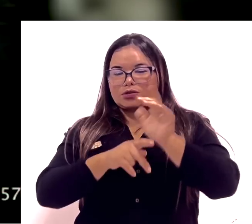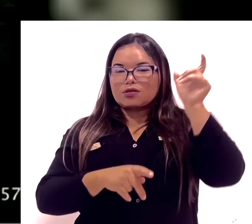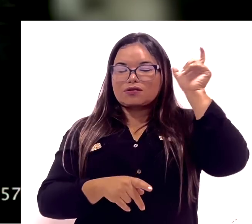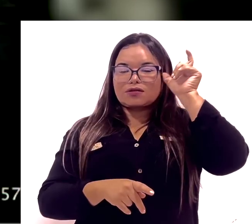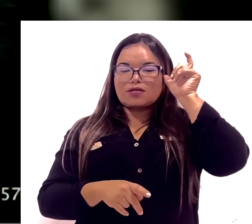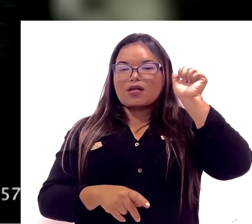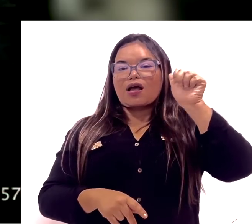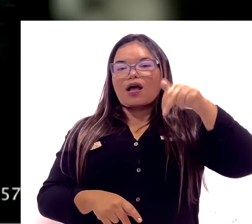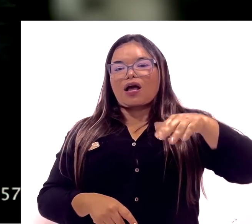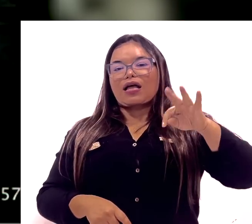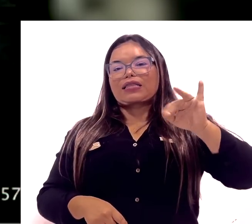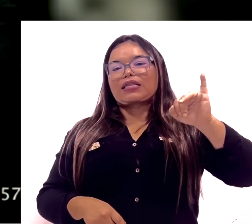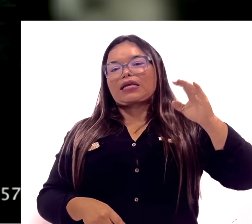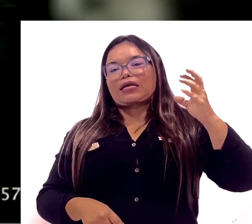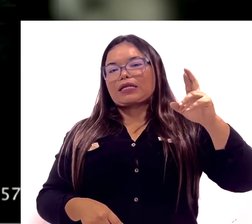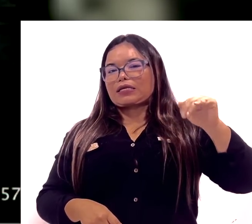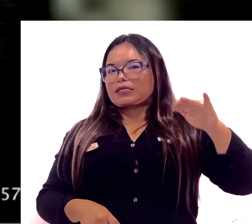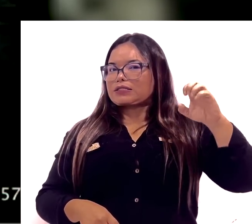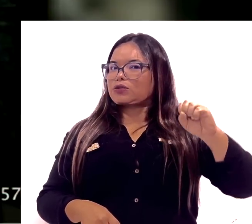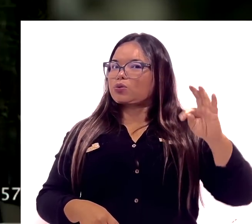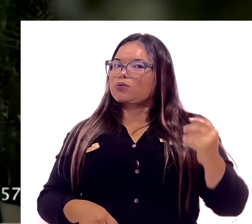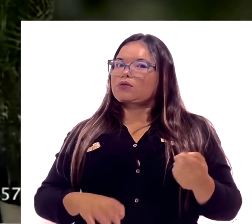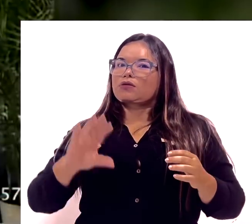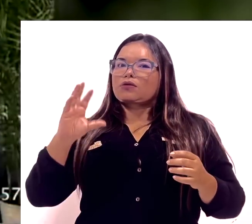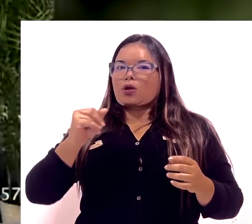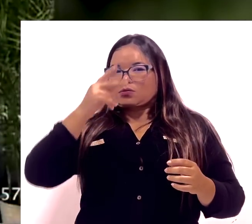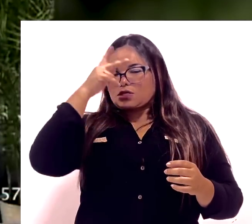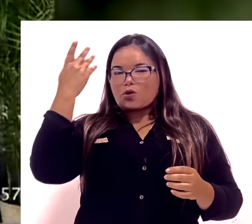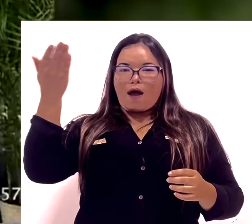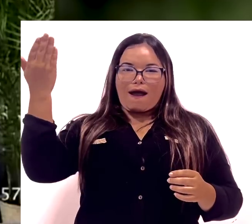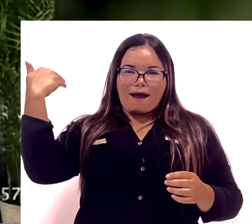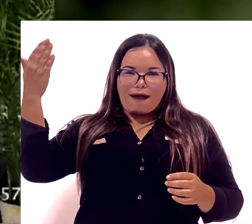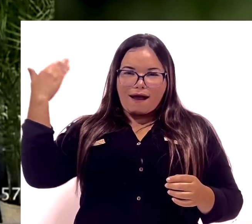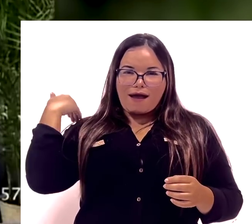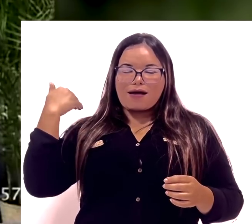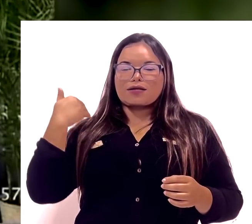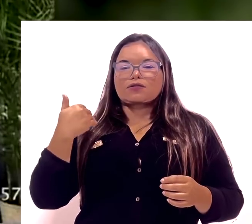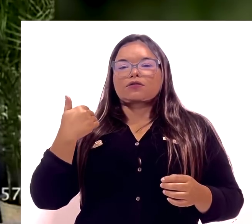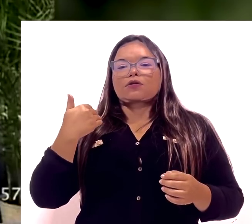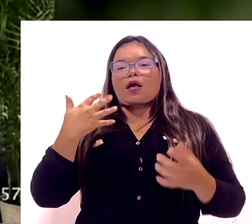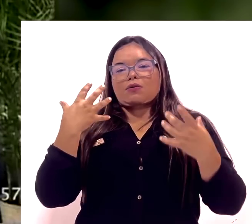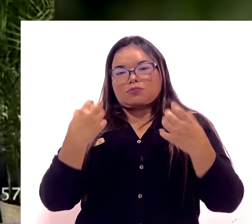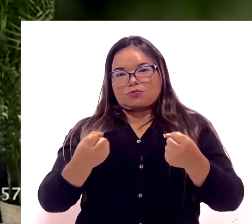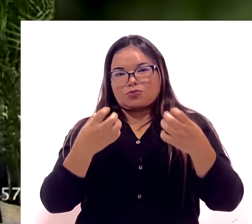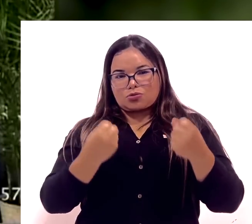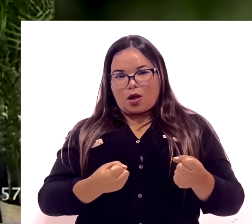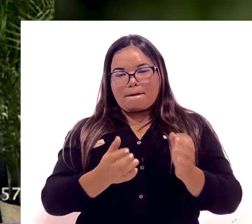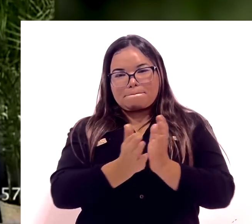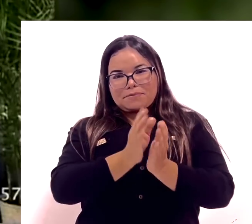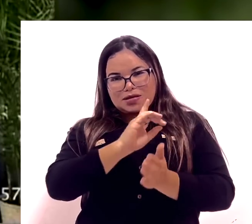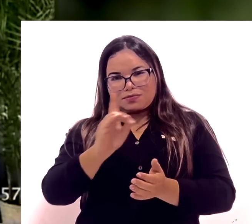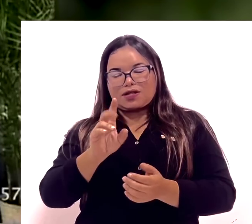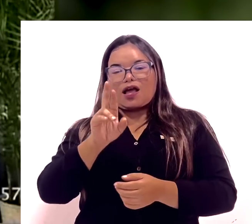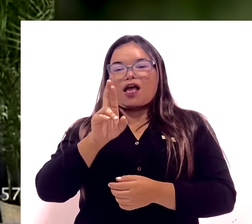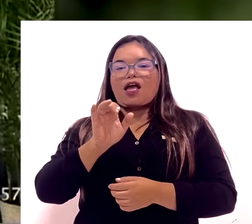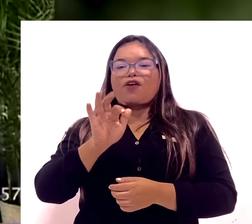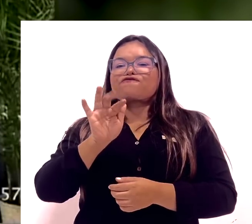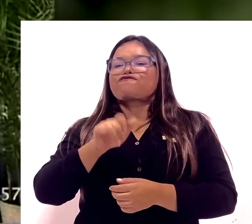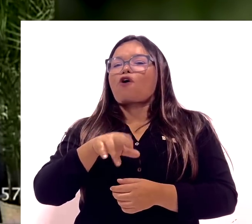Bem, os reformadores não querem que ninguém se esqueça. Portanto, em Nuremberg, a sede do protestantismo,